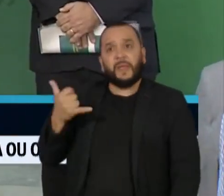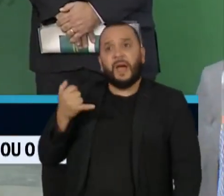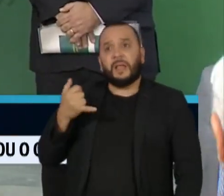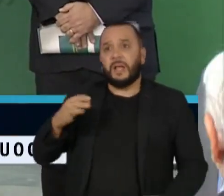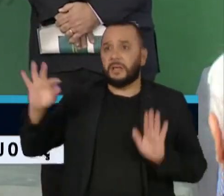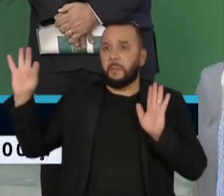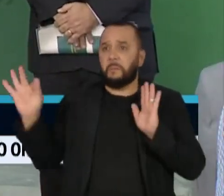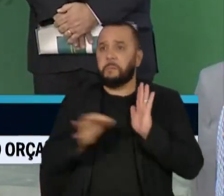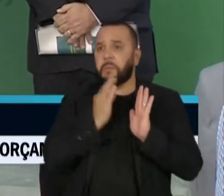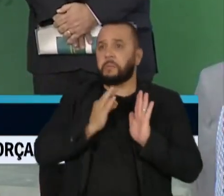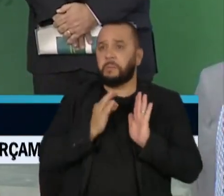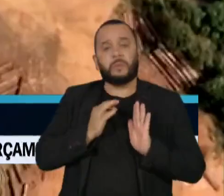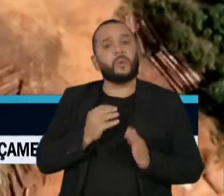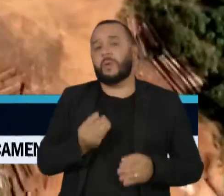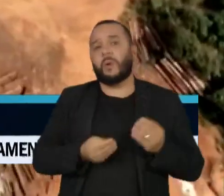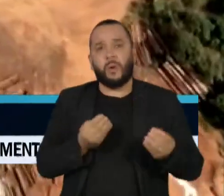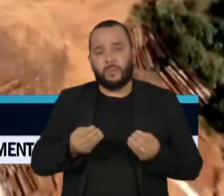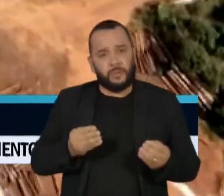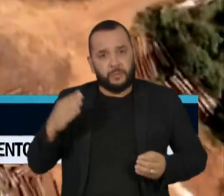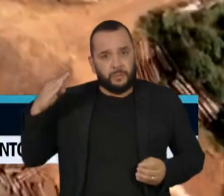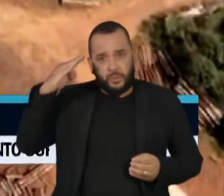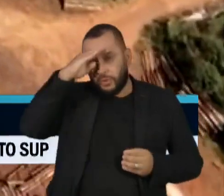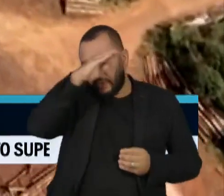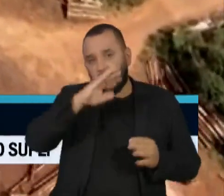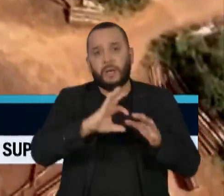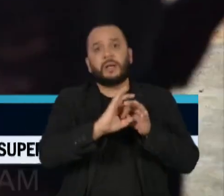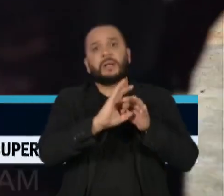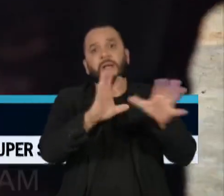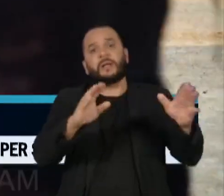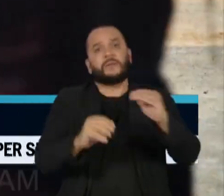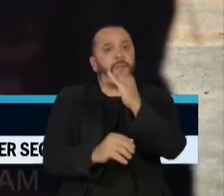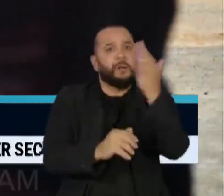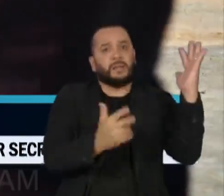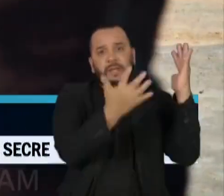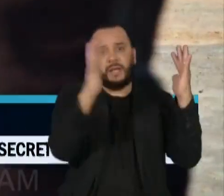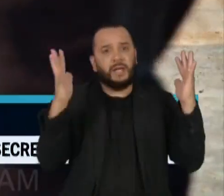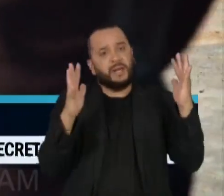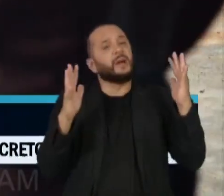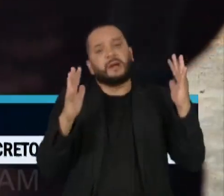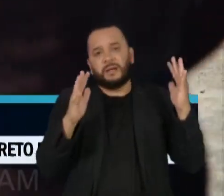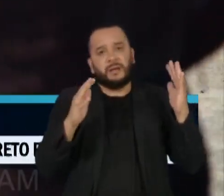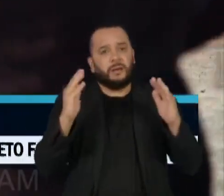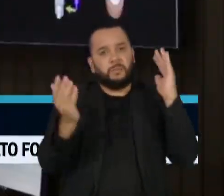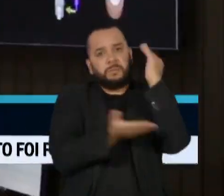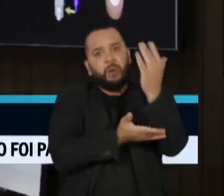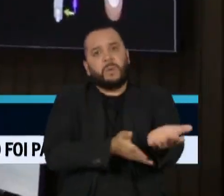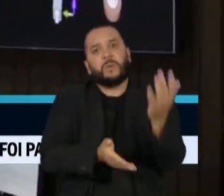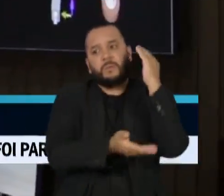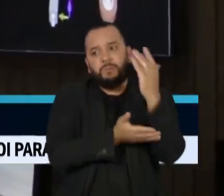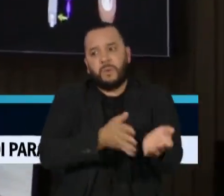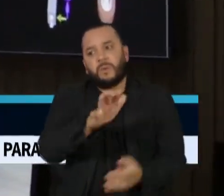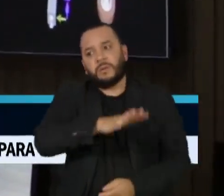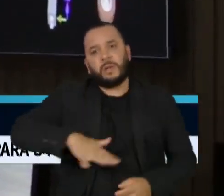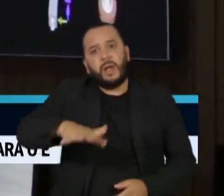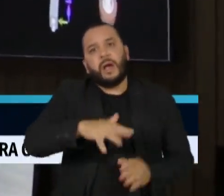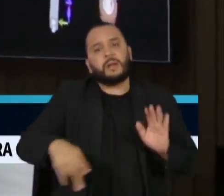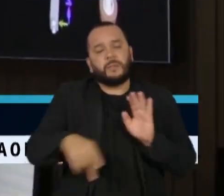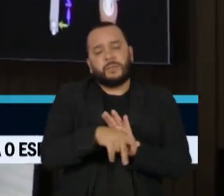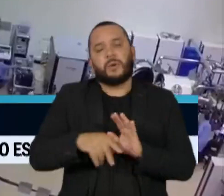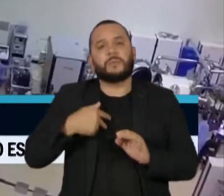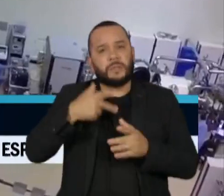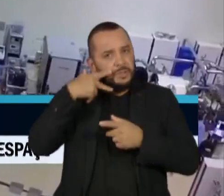canetada, Bolsonaro flexibilizou a exploração de madeira em terras indígenas. Além de decretos e